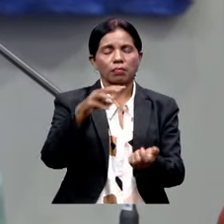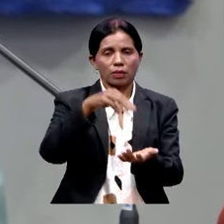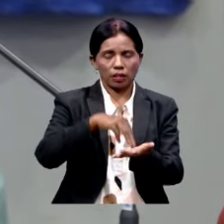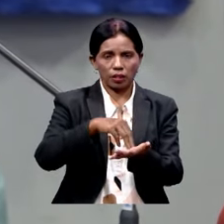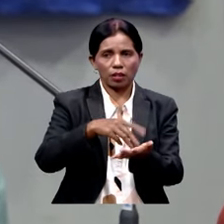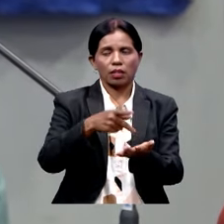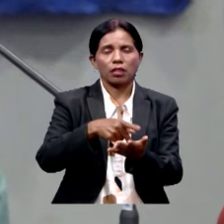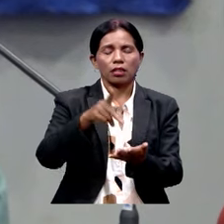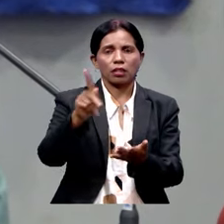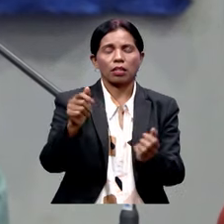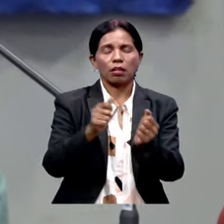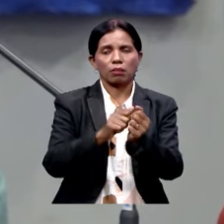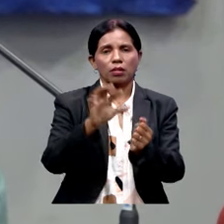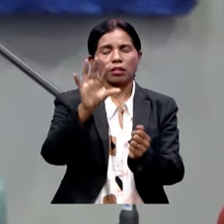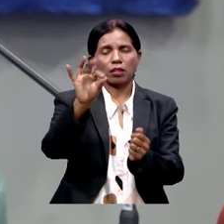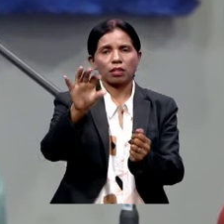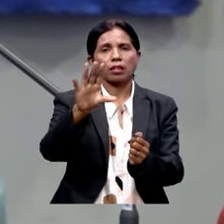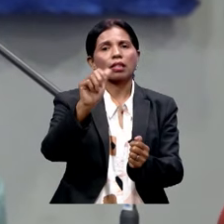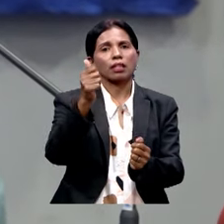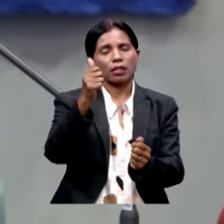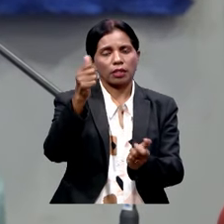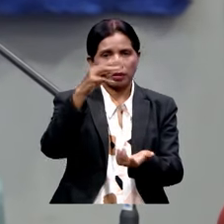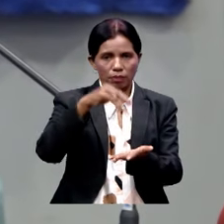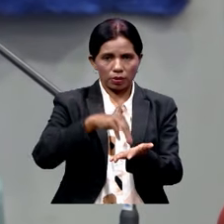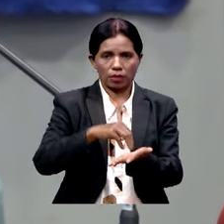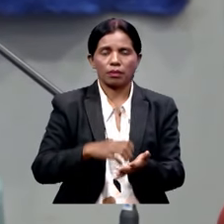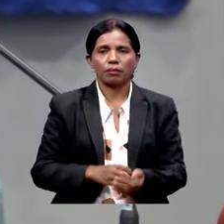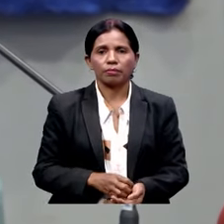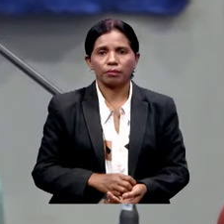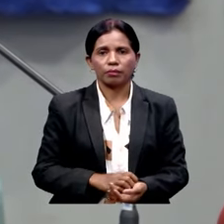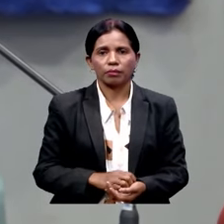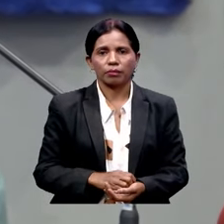lujo, 900 e tal, quase 10 milhões.